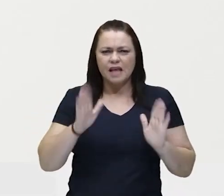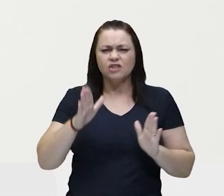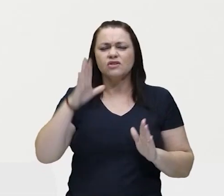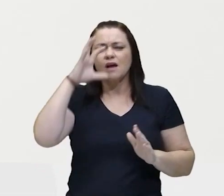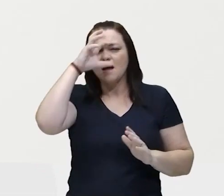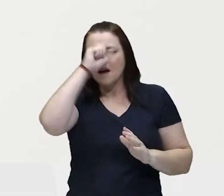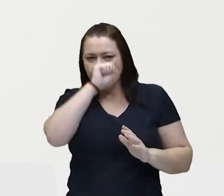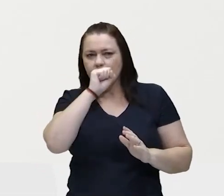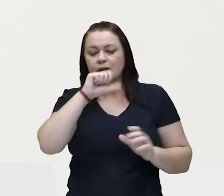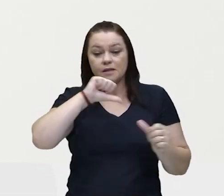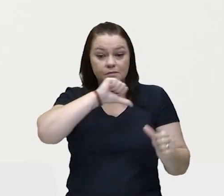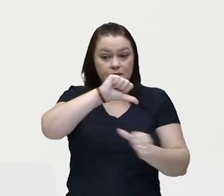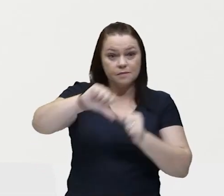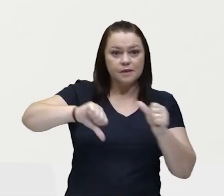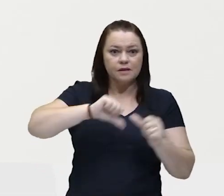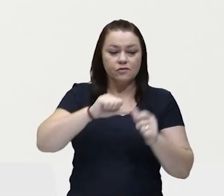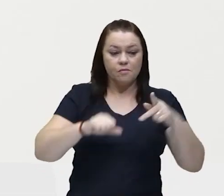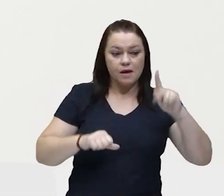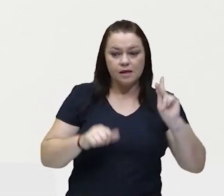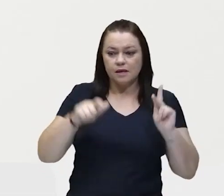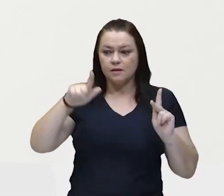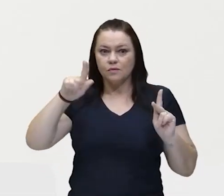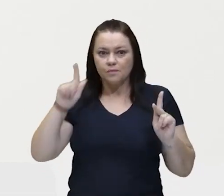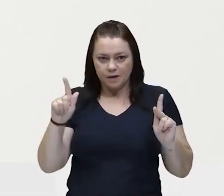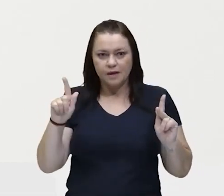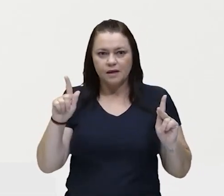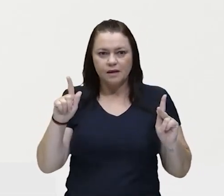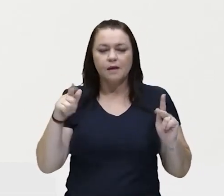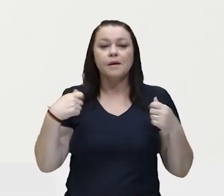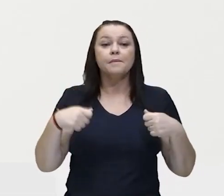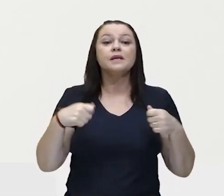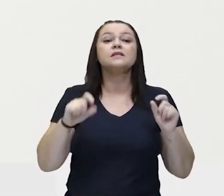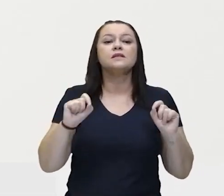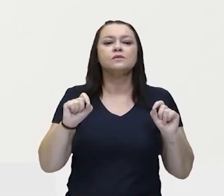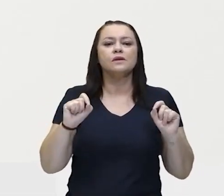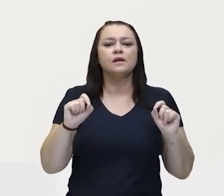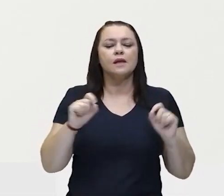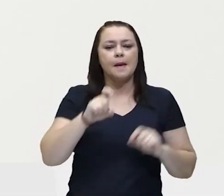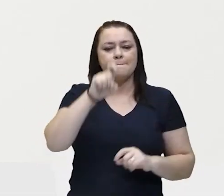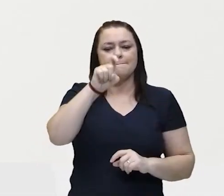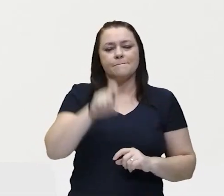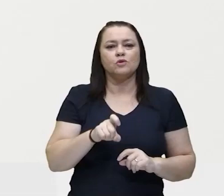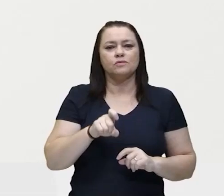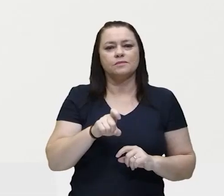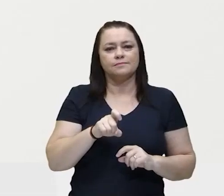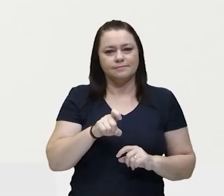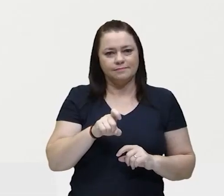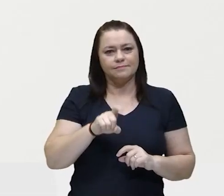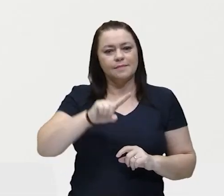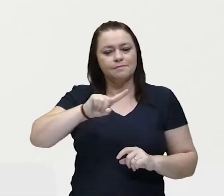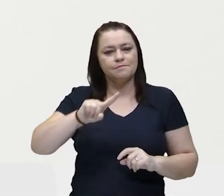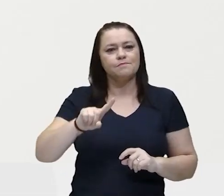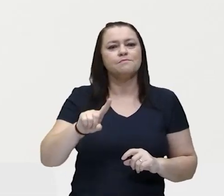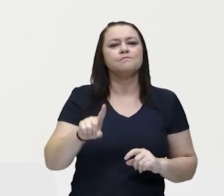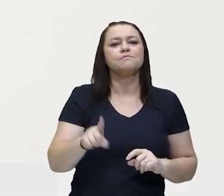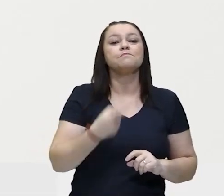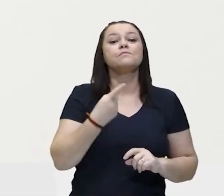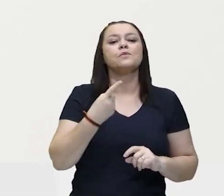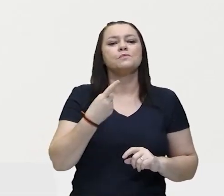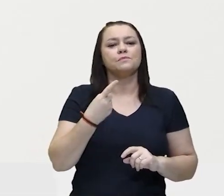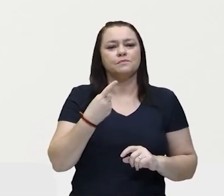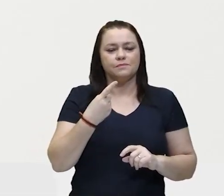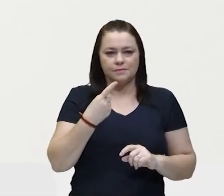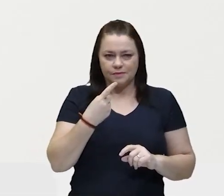aprendemos? Que para transformar quilos em gramas, nós temos que fazer o quê? Multiplicar o valor em quilos